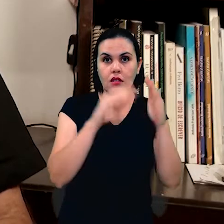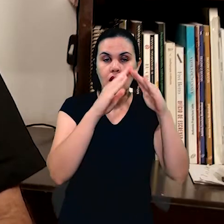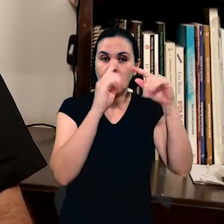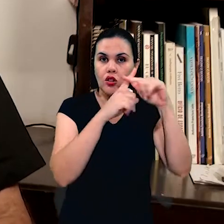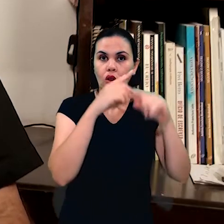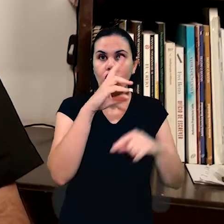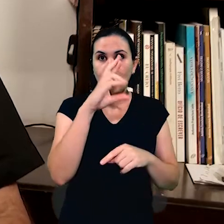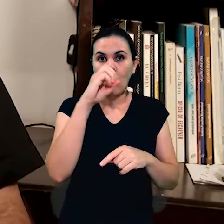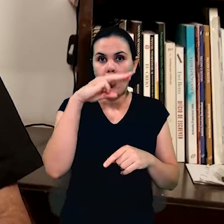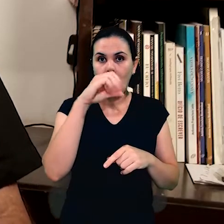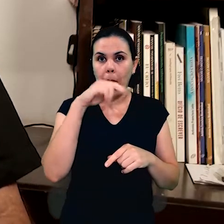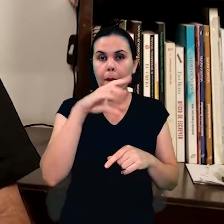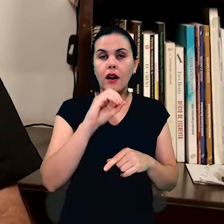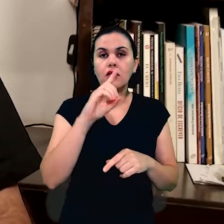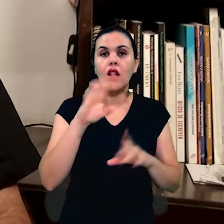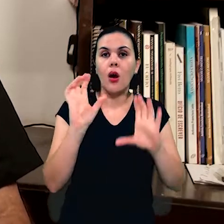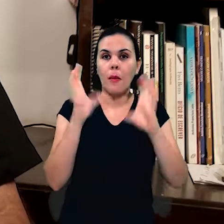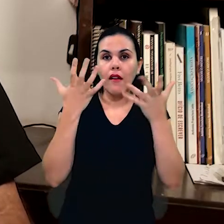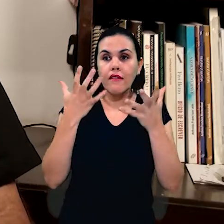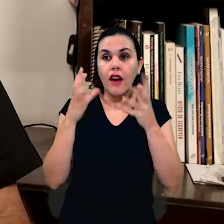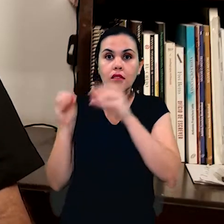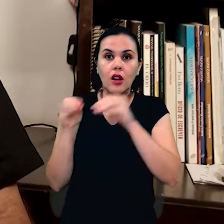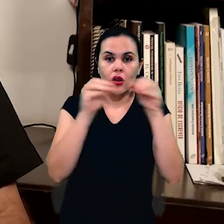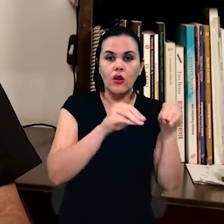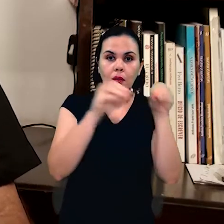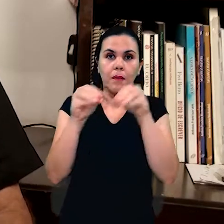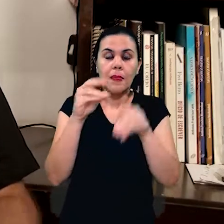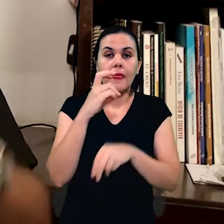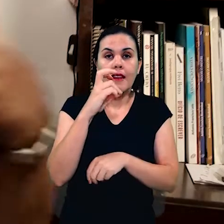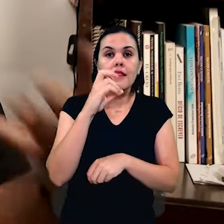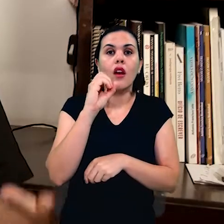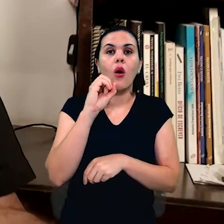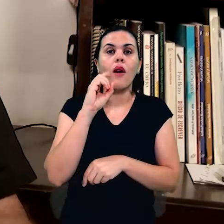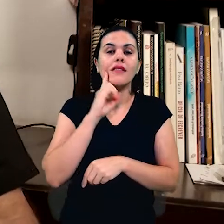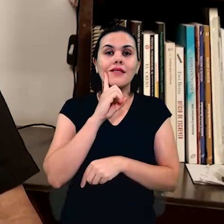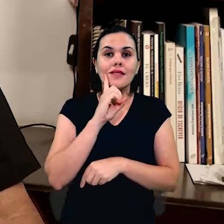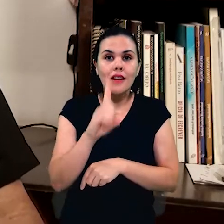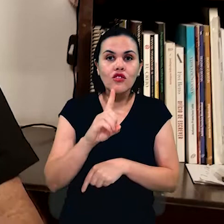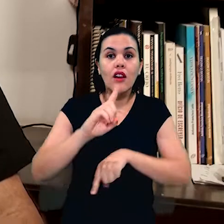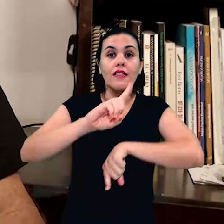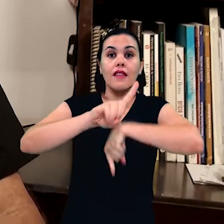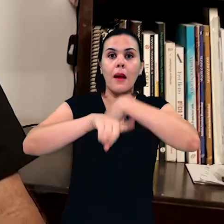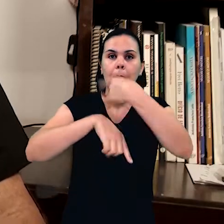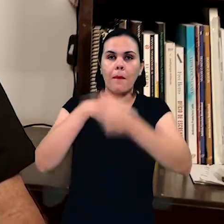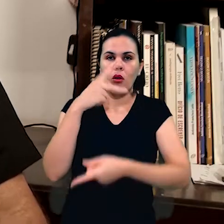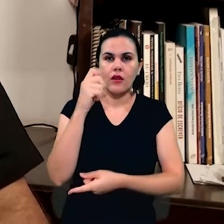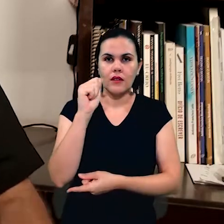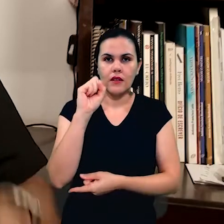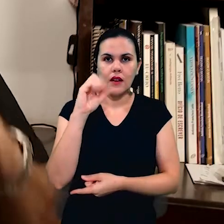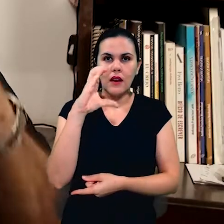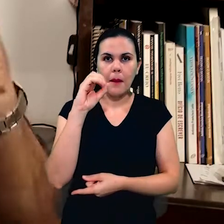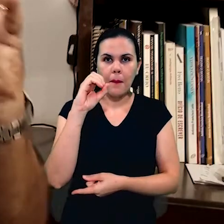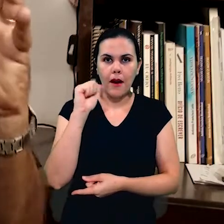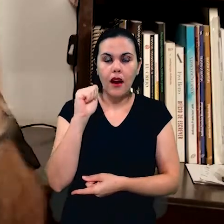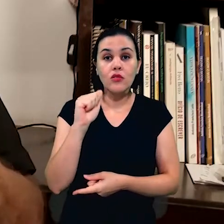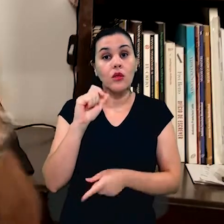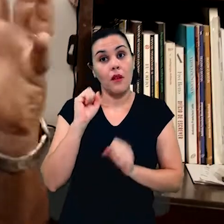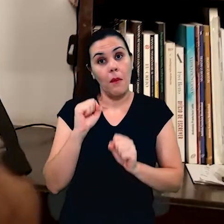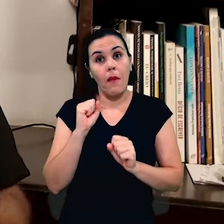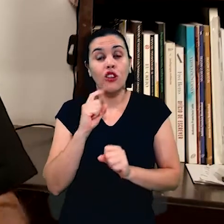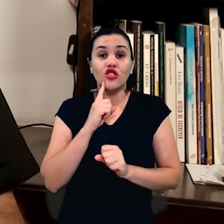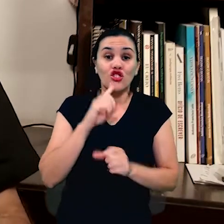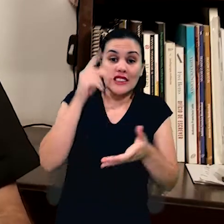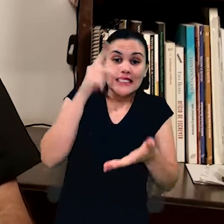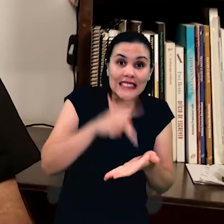é uma festa móvel, né, 50 dias após a Páscoa, que também é móvel, né, que tem a ver aí com as questões